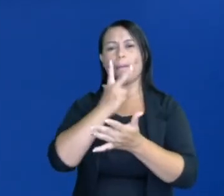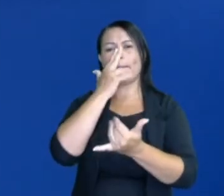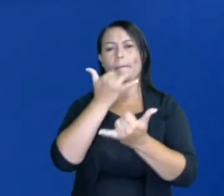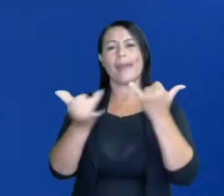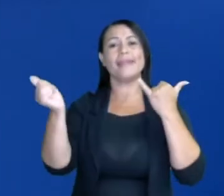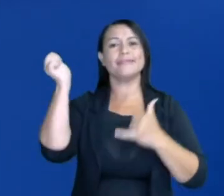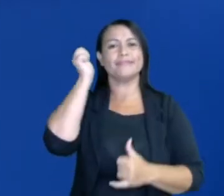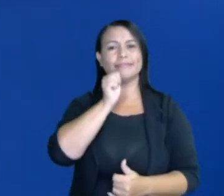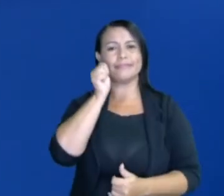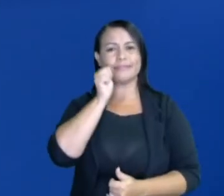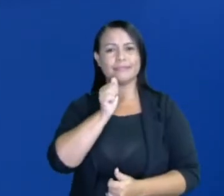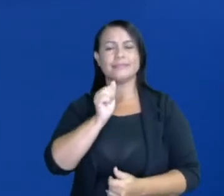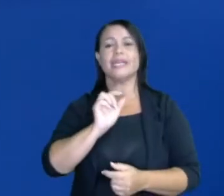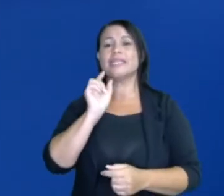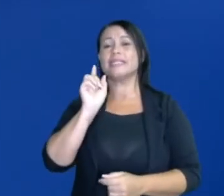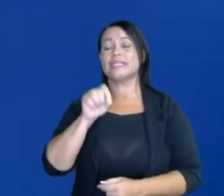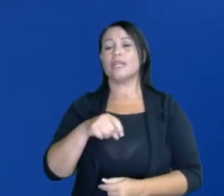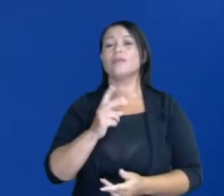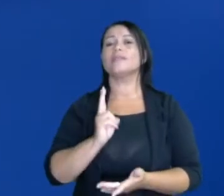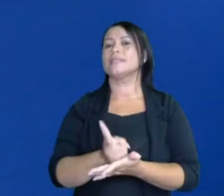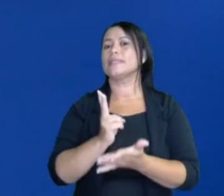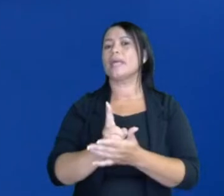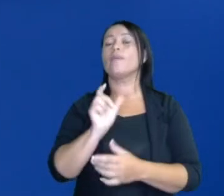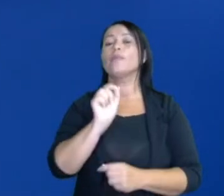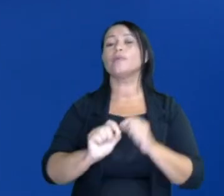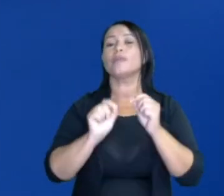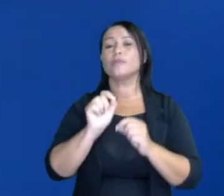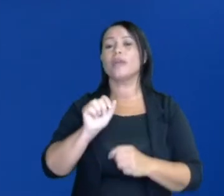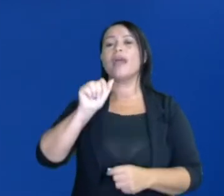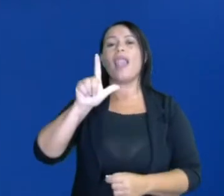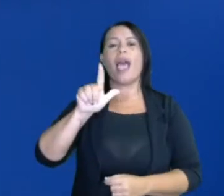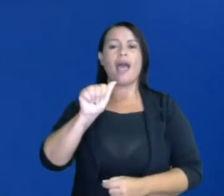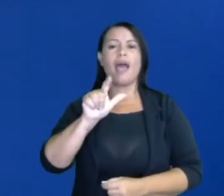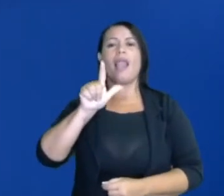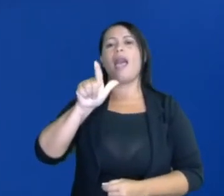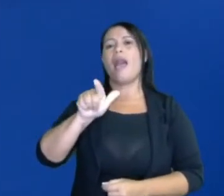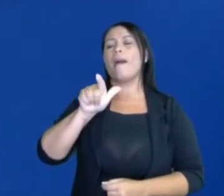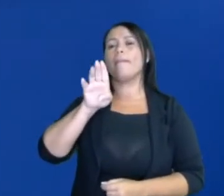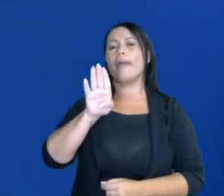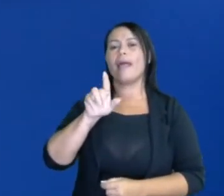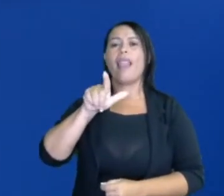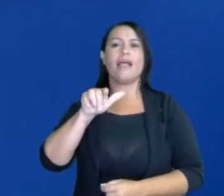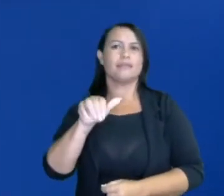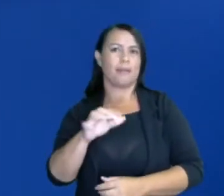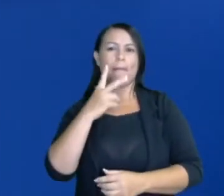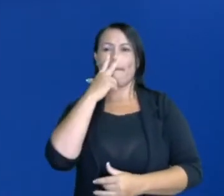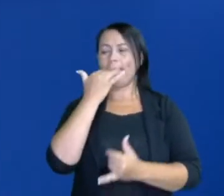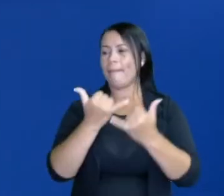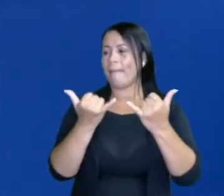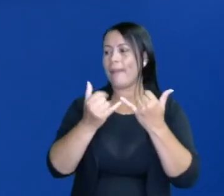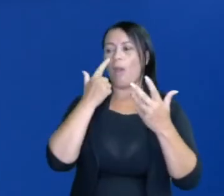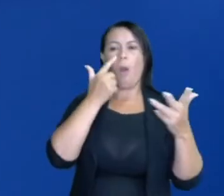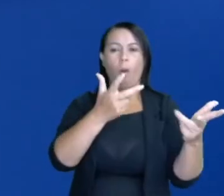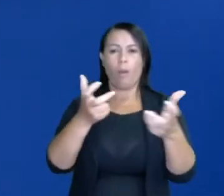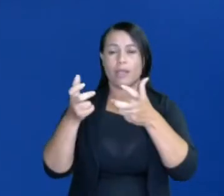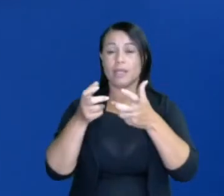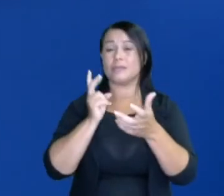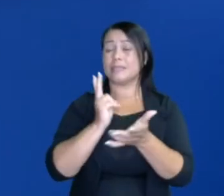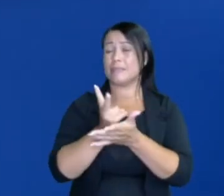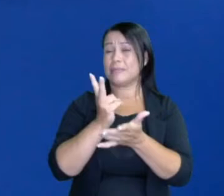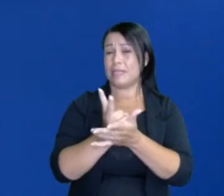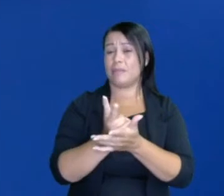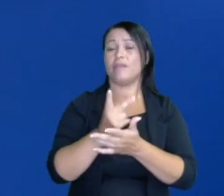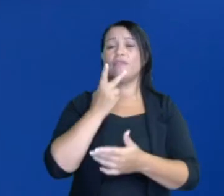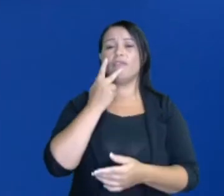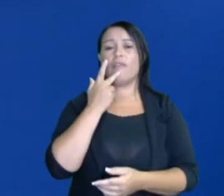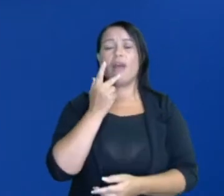usa o artigo la. La A, La B, La C, La D. Então todas as vezes que a gente for